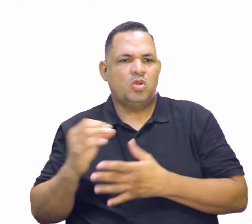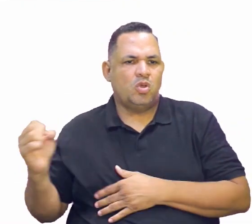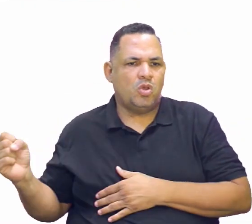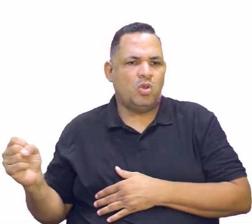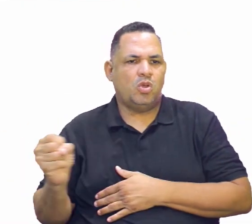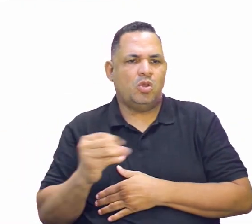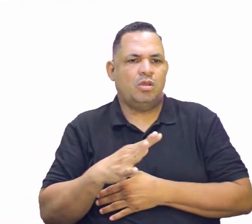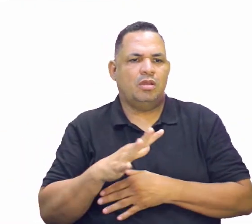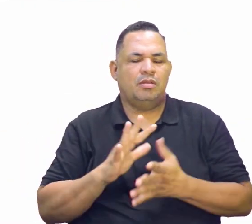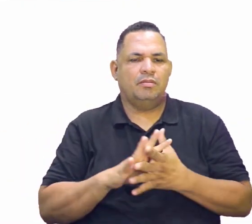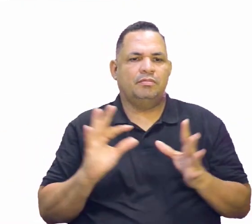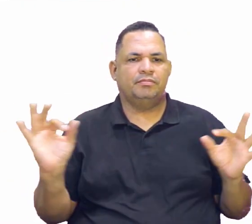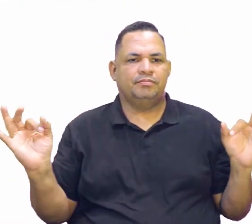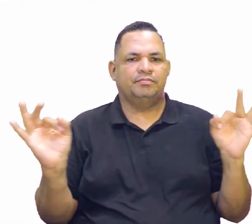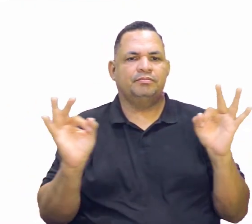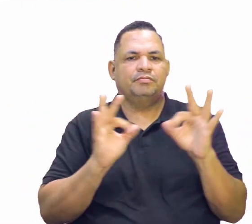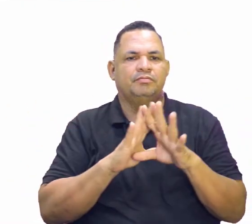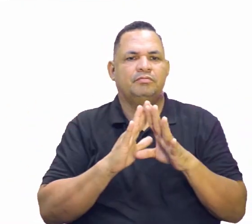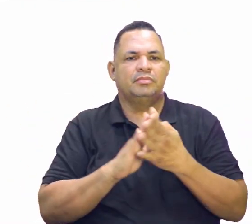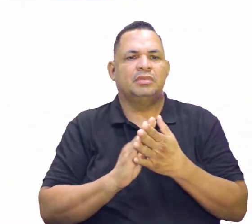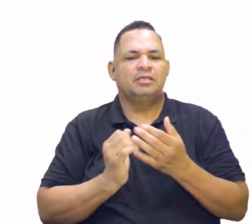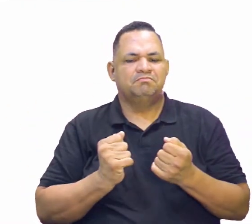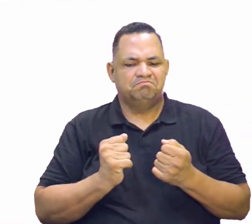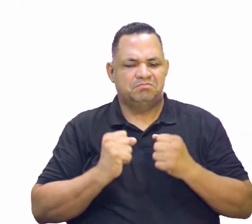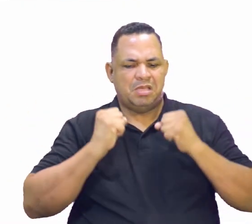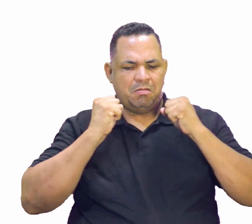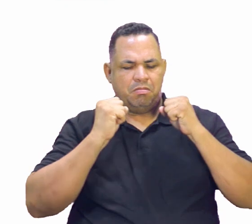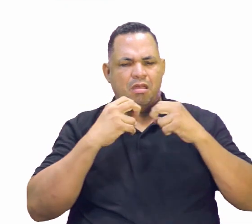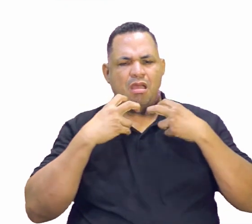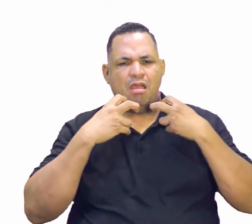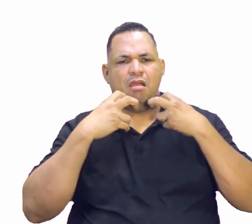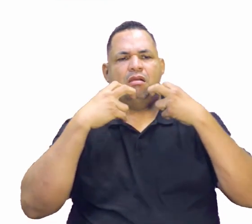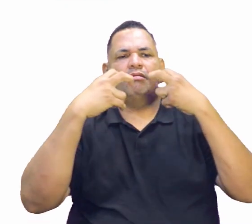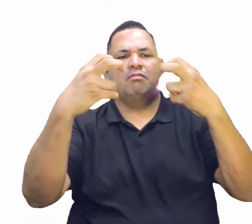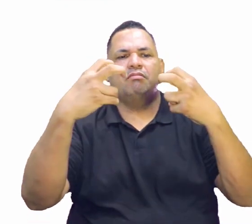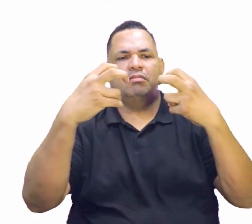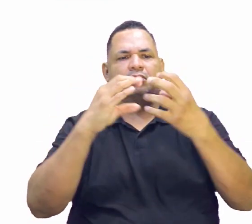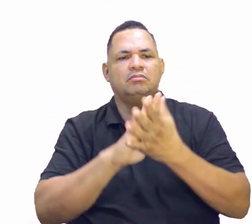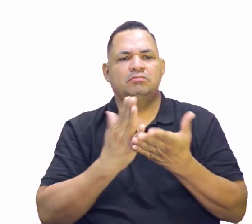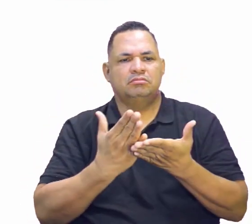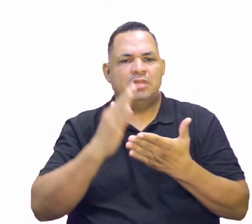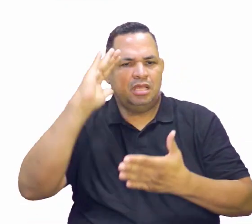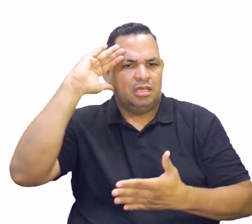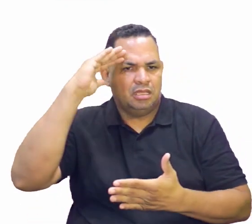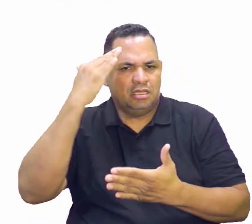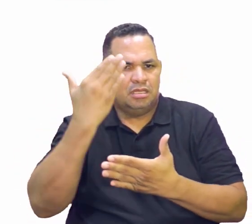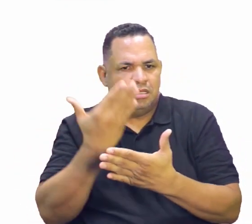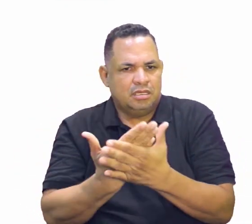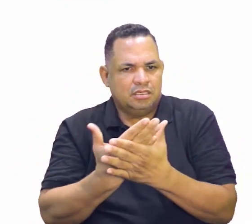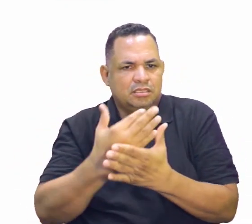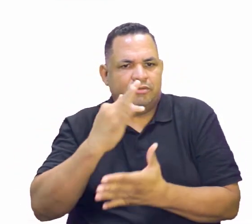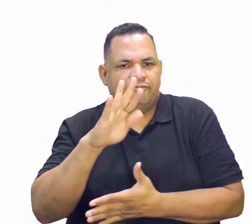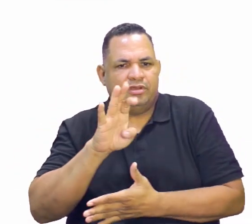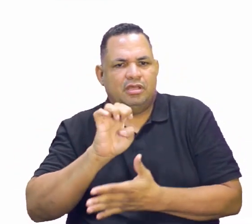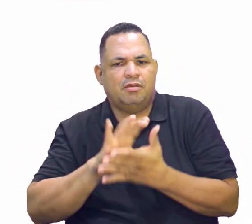Mocidade, portanto, ergue o teu grito. Sirva-te a crença do fanal